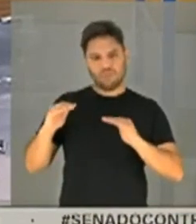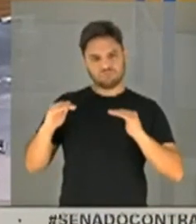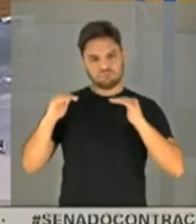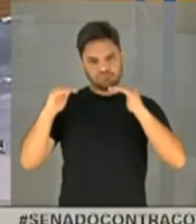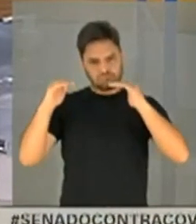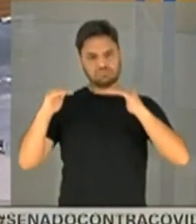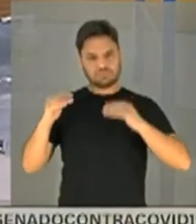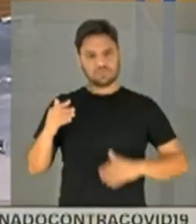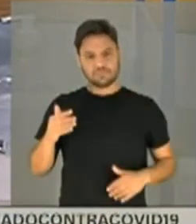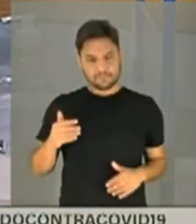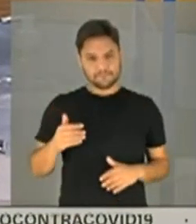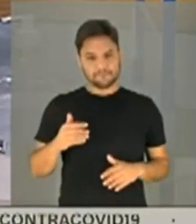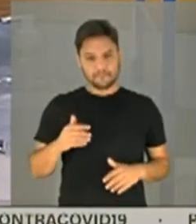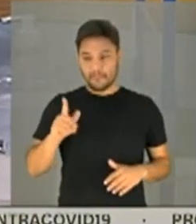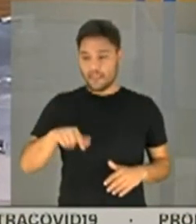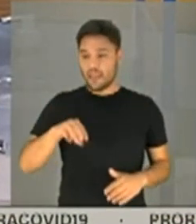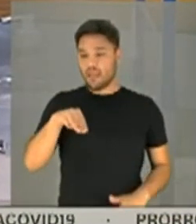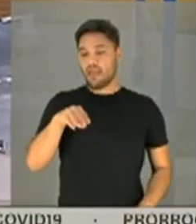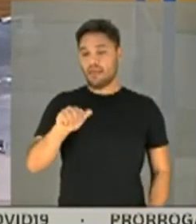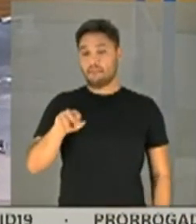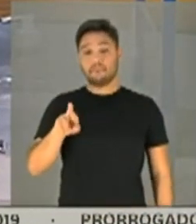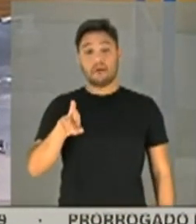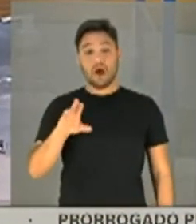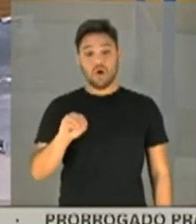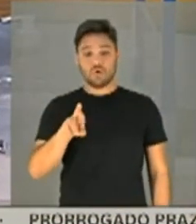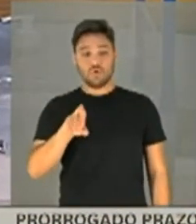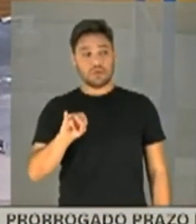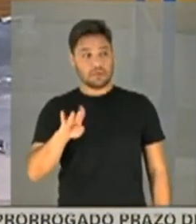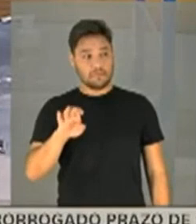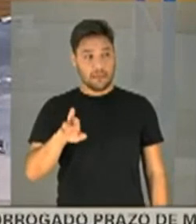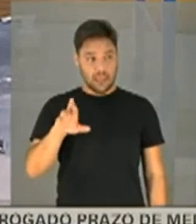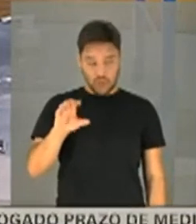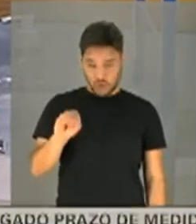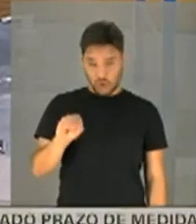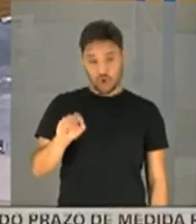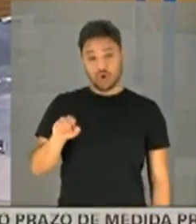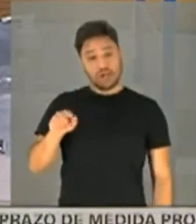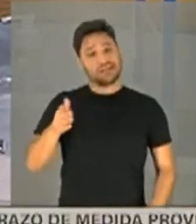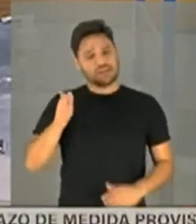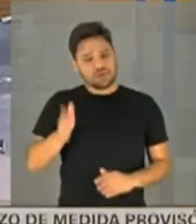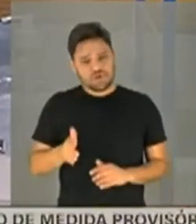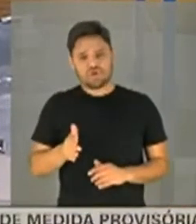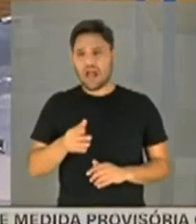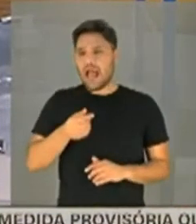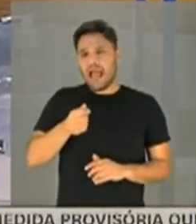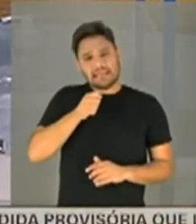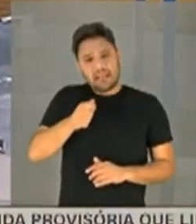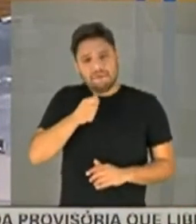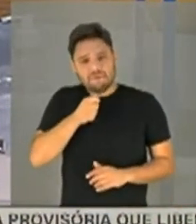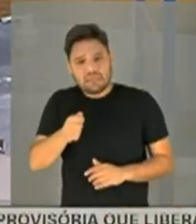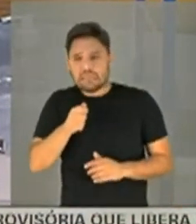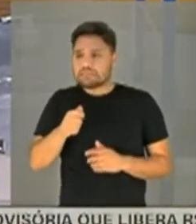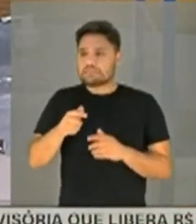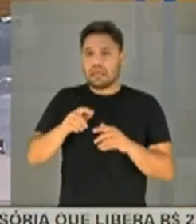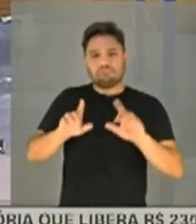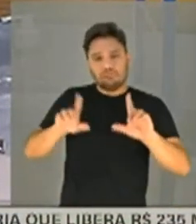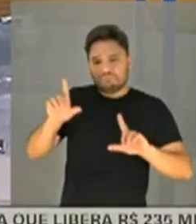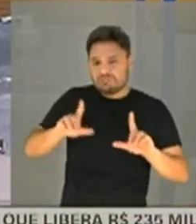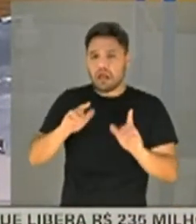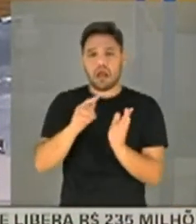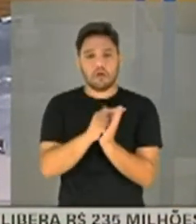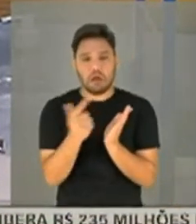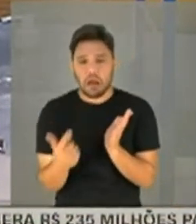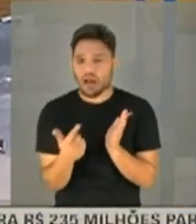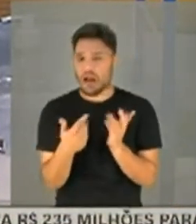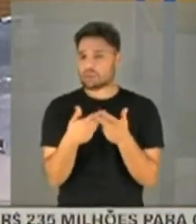máximo, que é o doutor Mauro Ribeiro, que já concedeu entrevistas a grandes veículos de